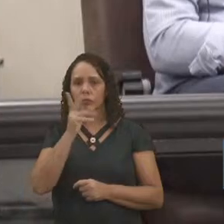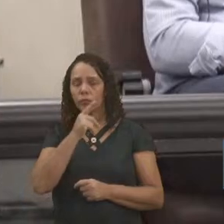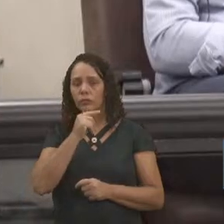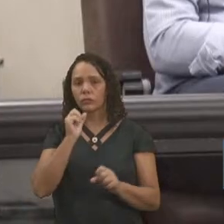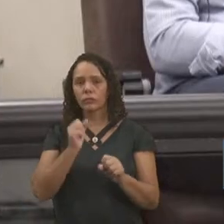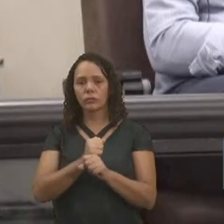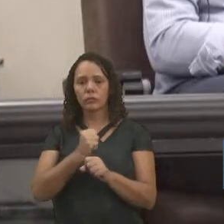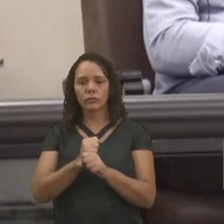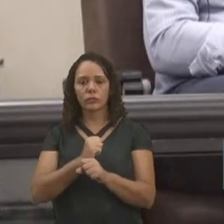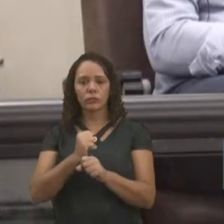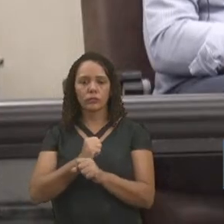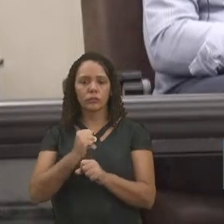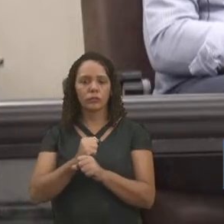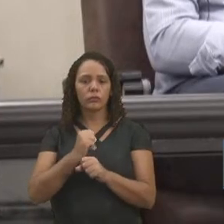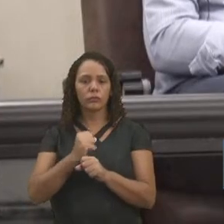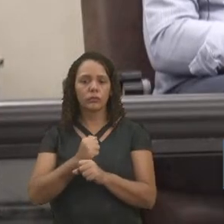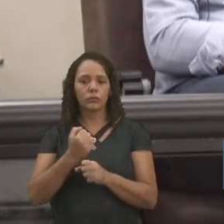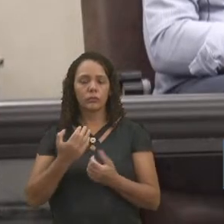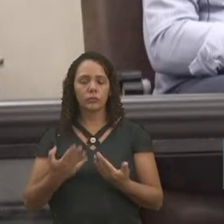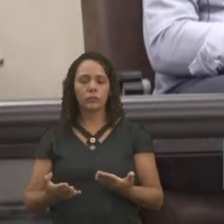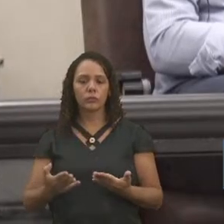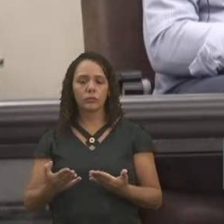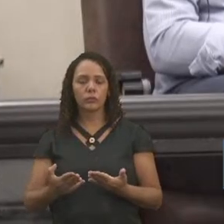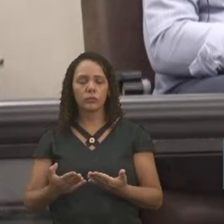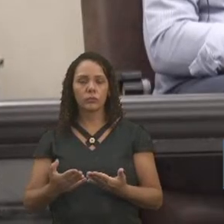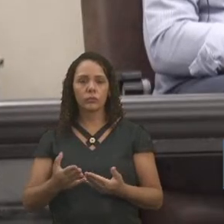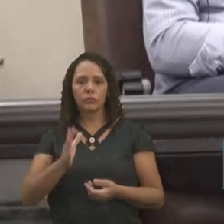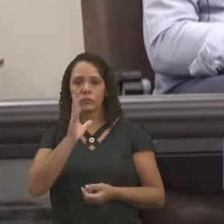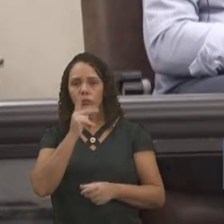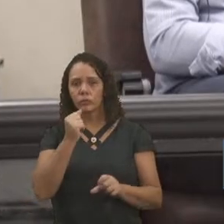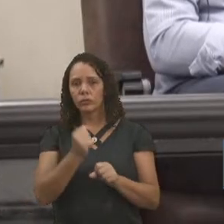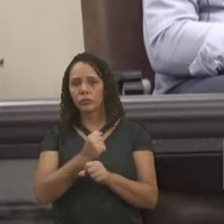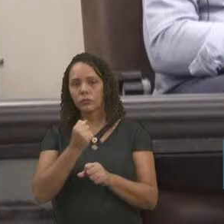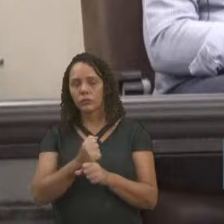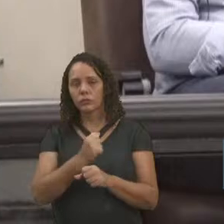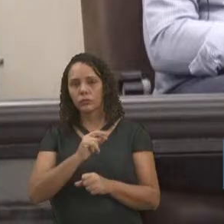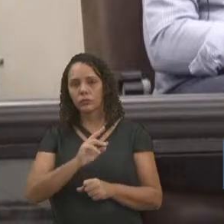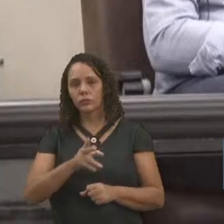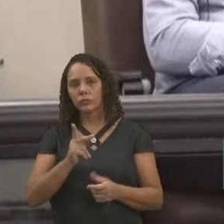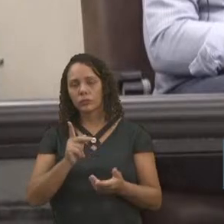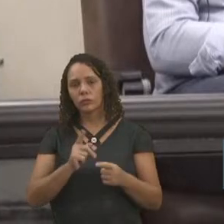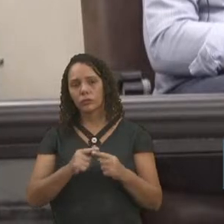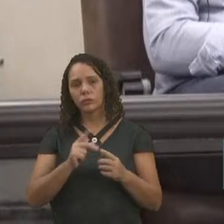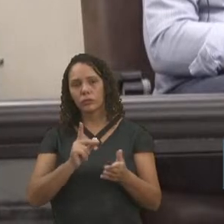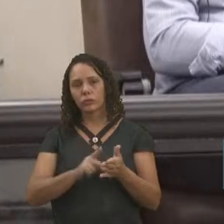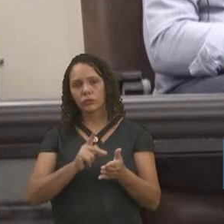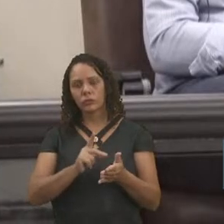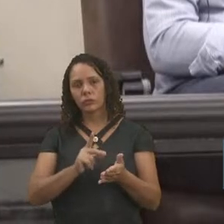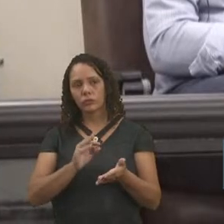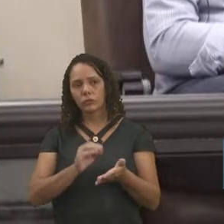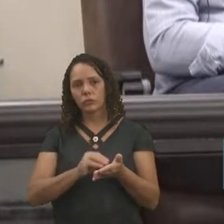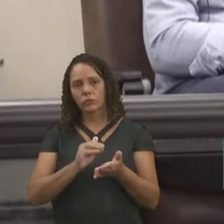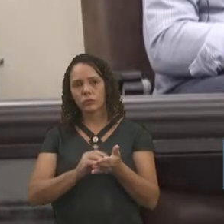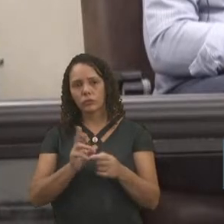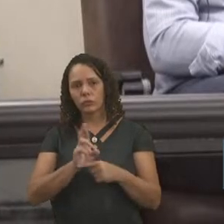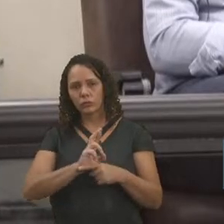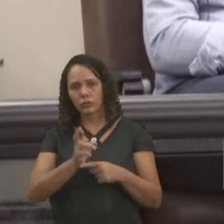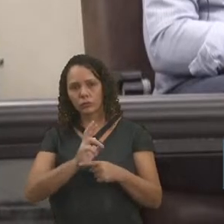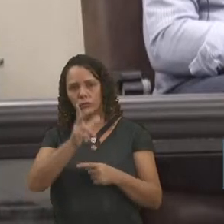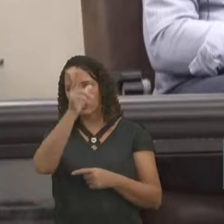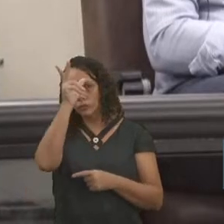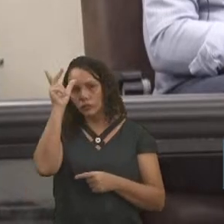obras, né? E esse atraso nas obras não seria por falta de monitoramento e fiscalização da